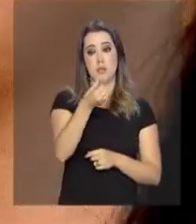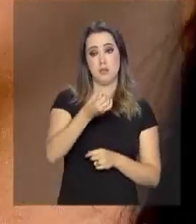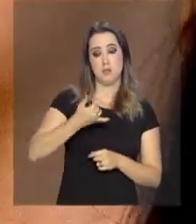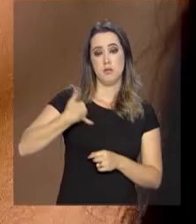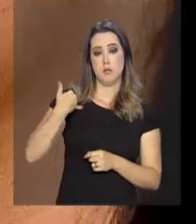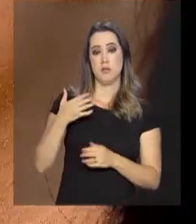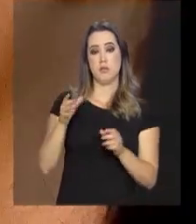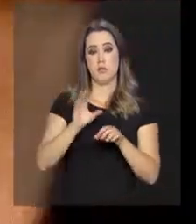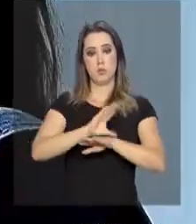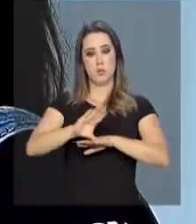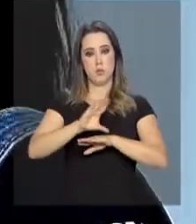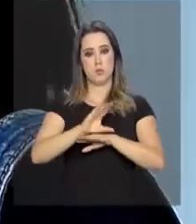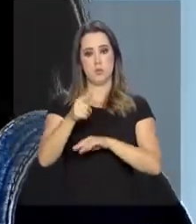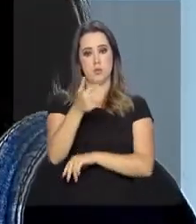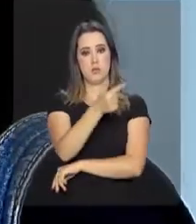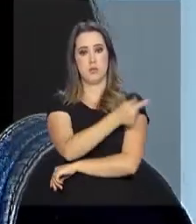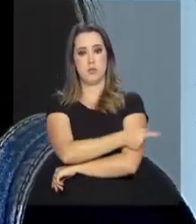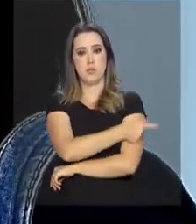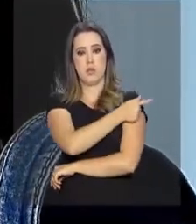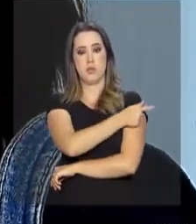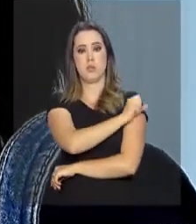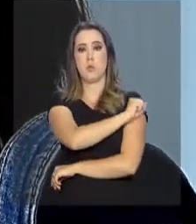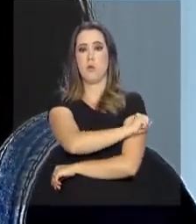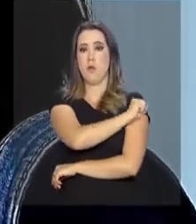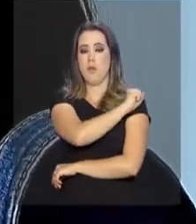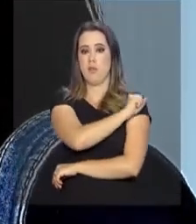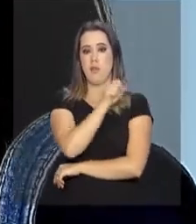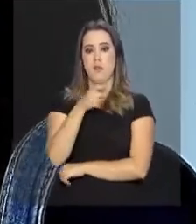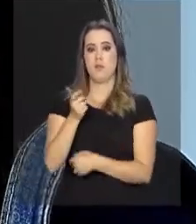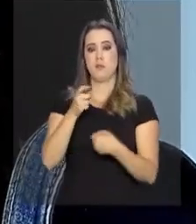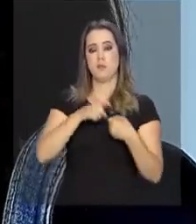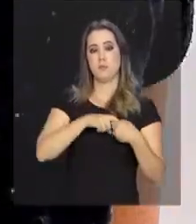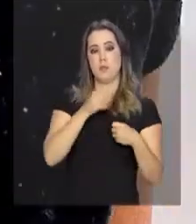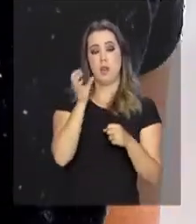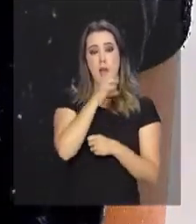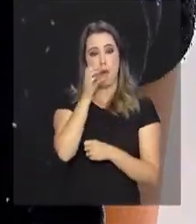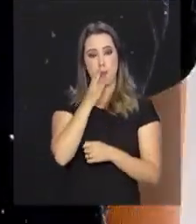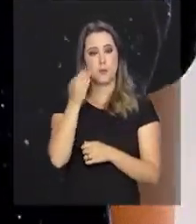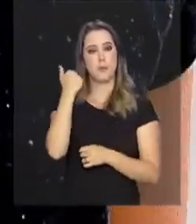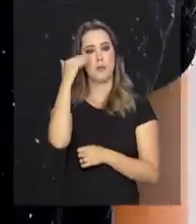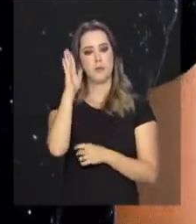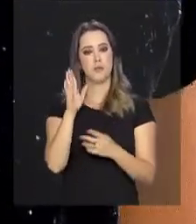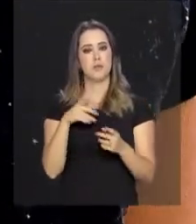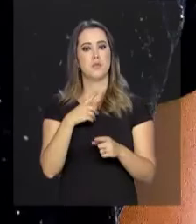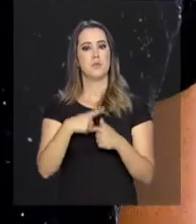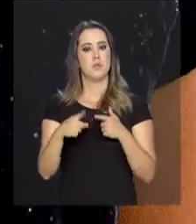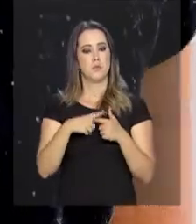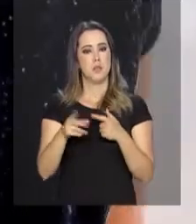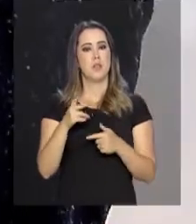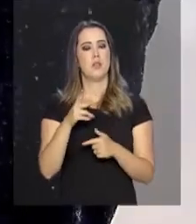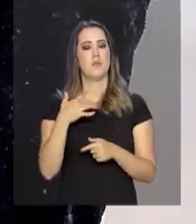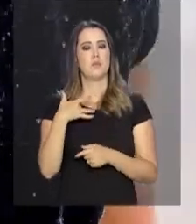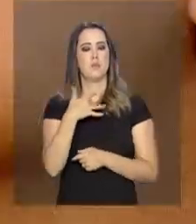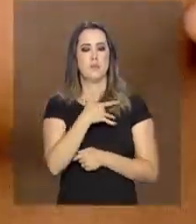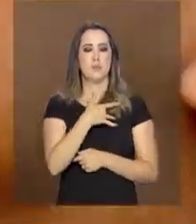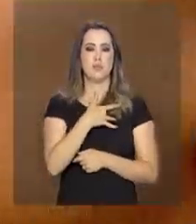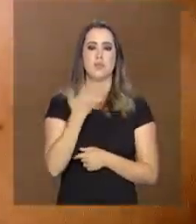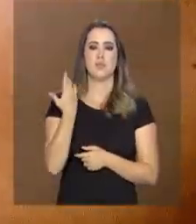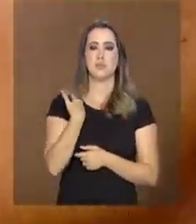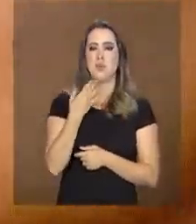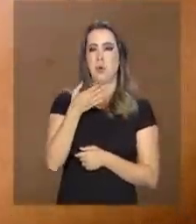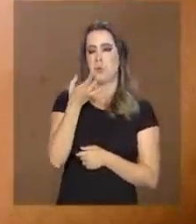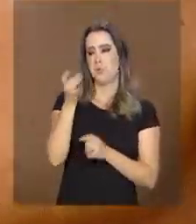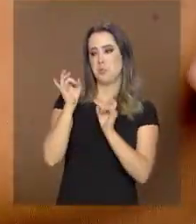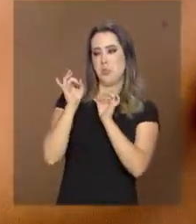e está cursando o 7º e 8º ano juntos para recuperar o tempo perdido. Problemas de saúde e falta de interesse dela pelos